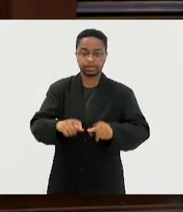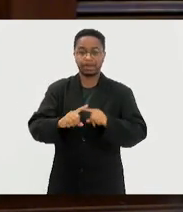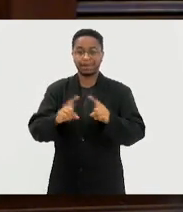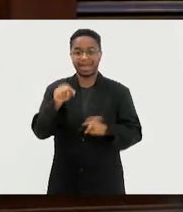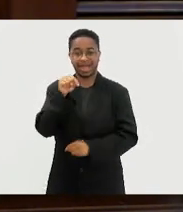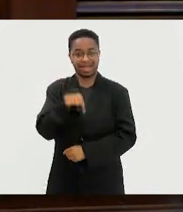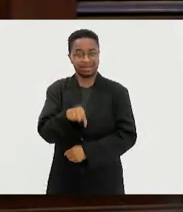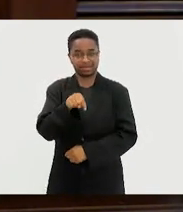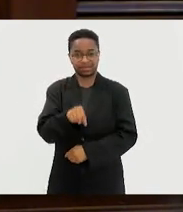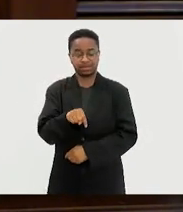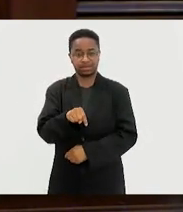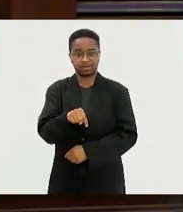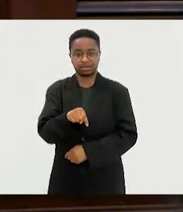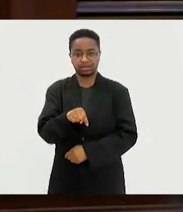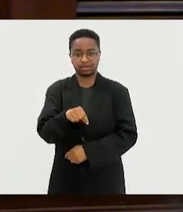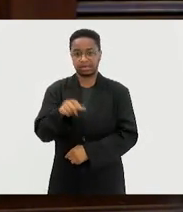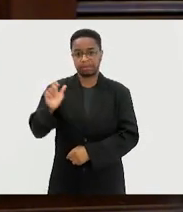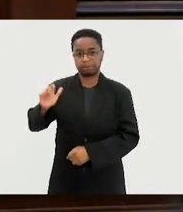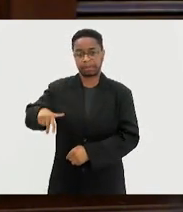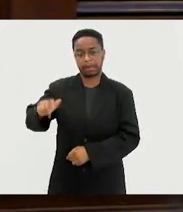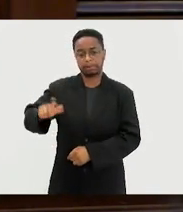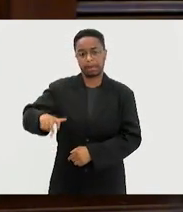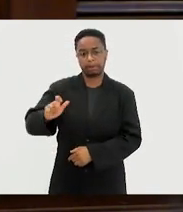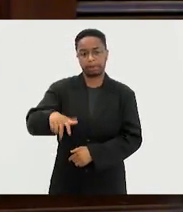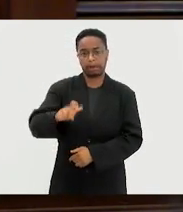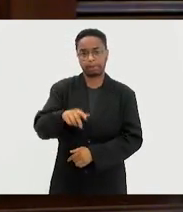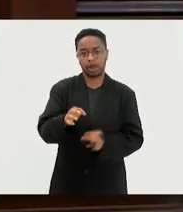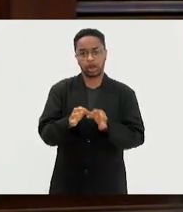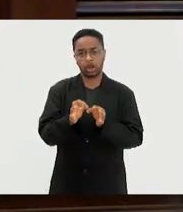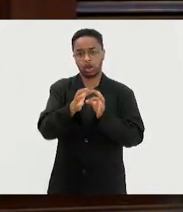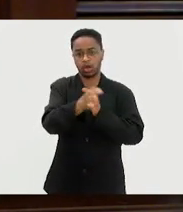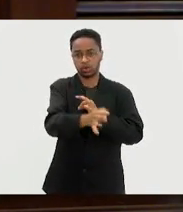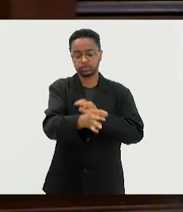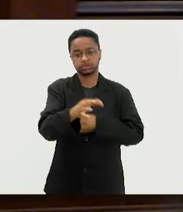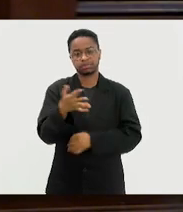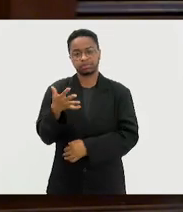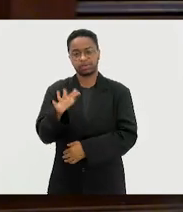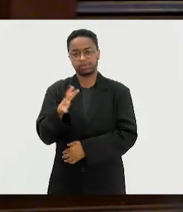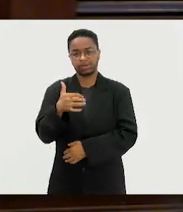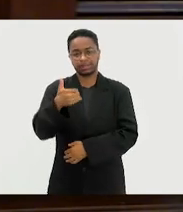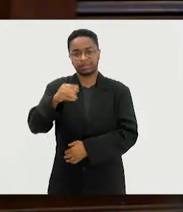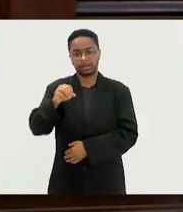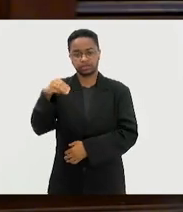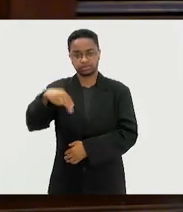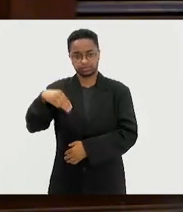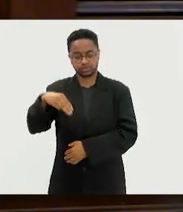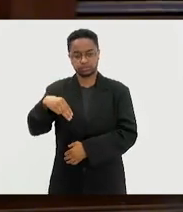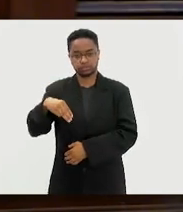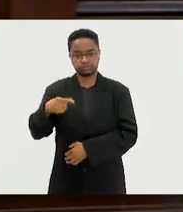o tempo de deslocamento, pelo menos, é mais ou menos 10 minutos.